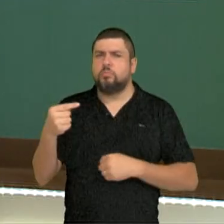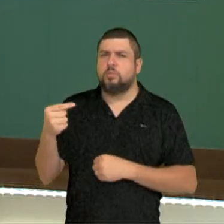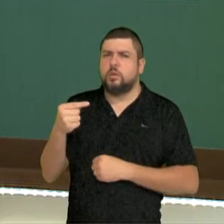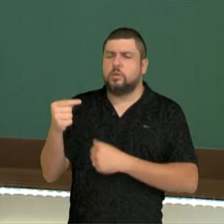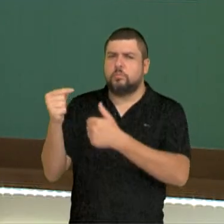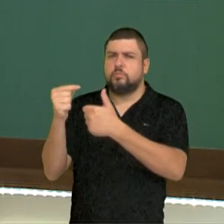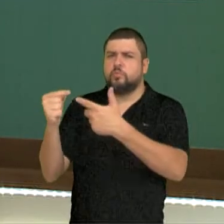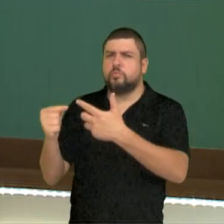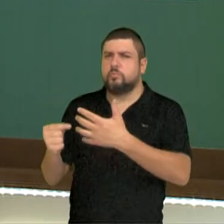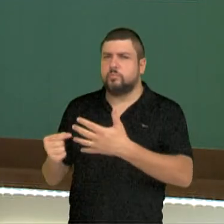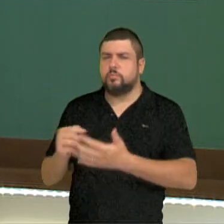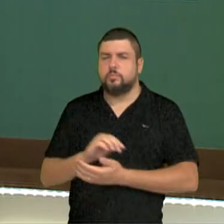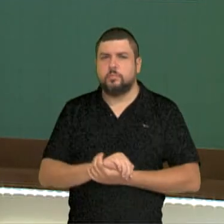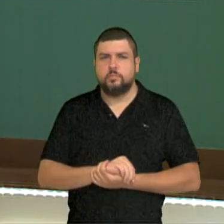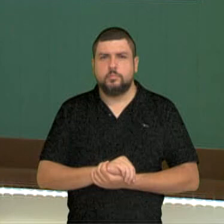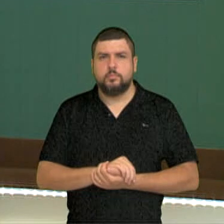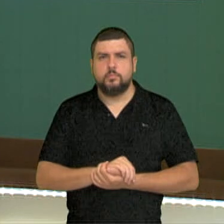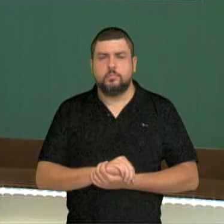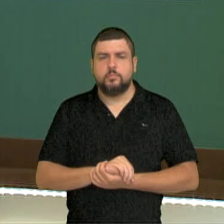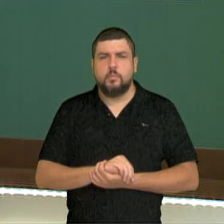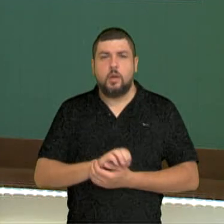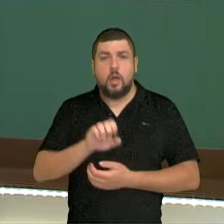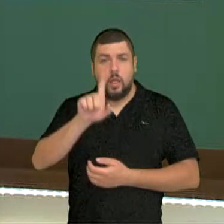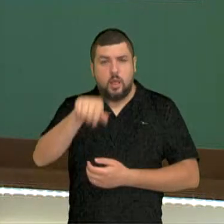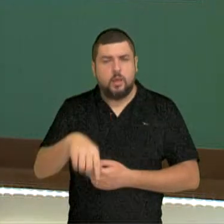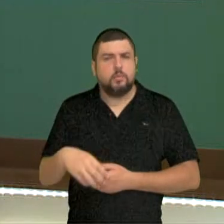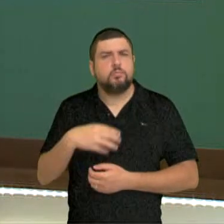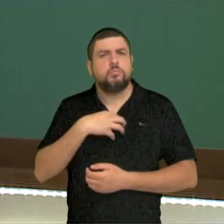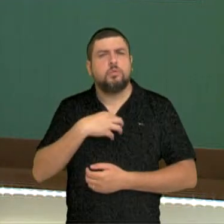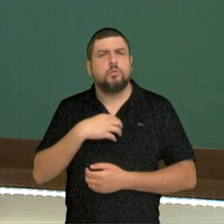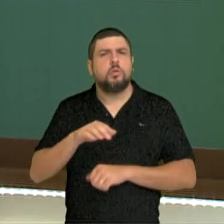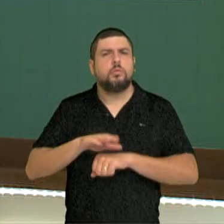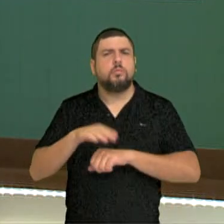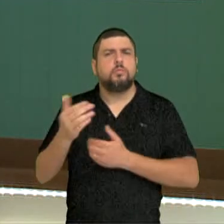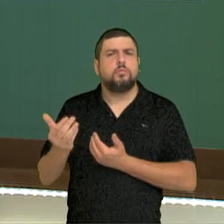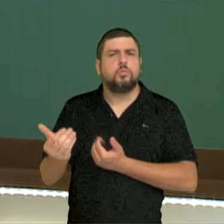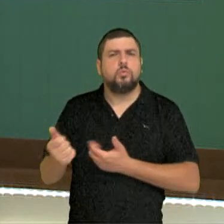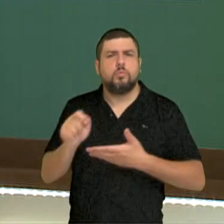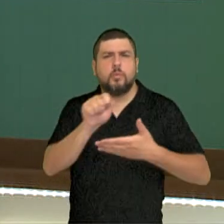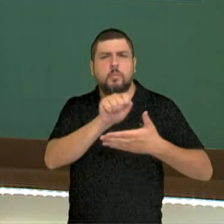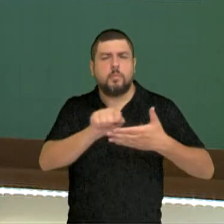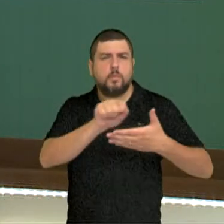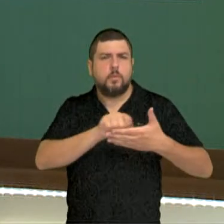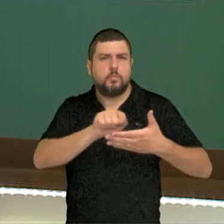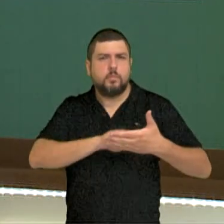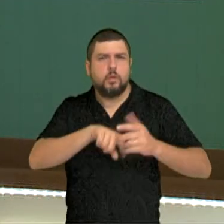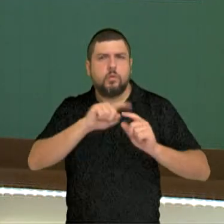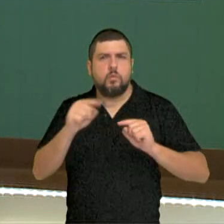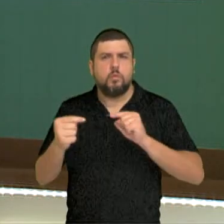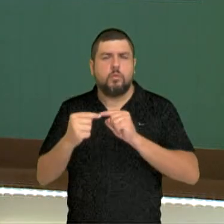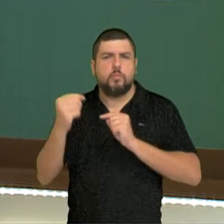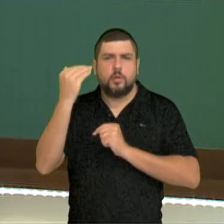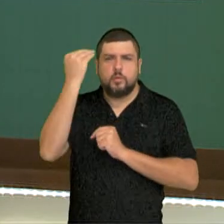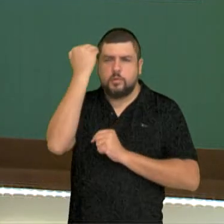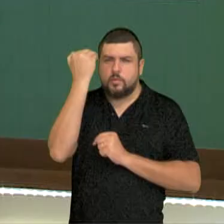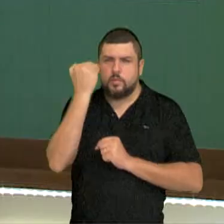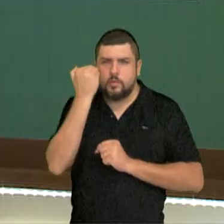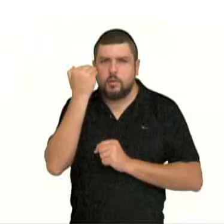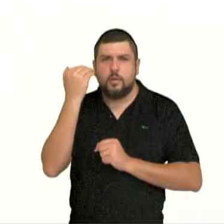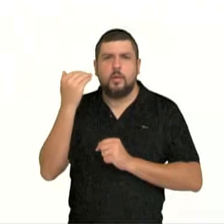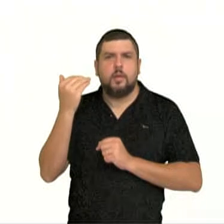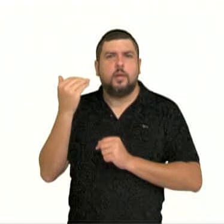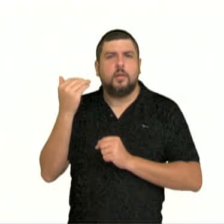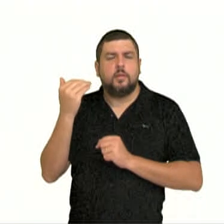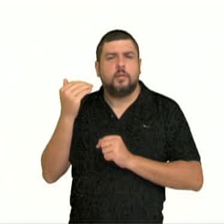autor trabalha com uma linguagem jovem, uma linguagem, né, dos adolescentes, dos